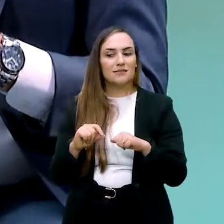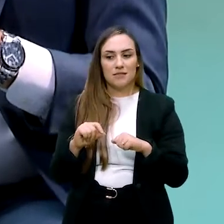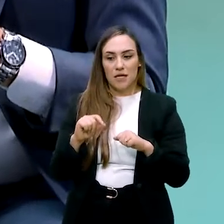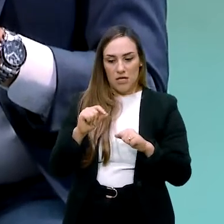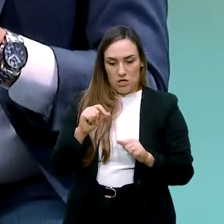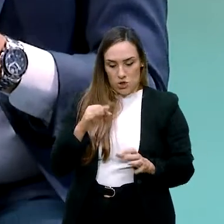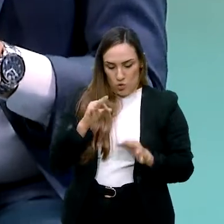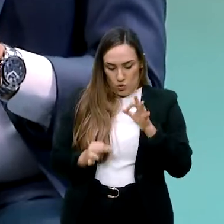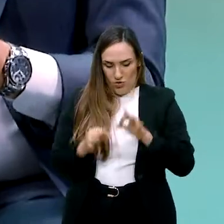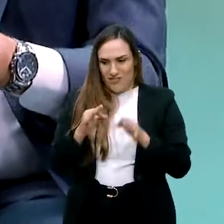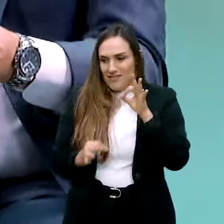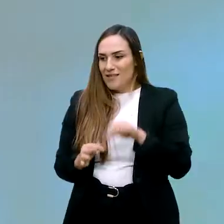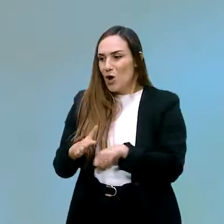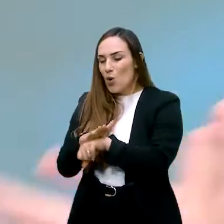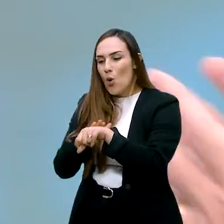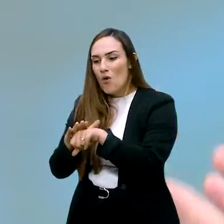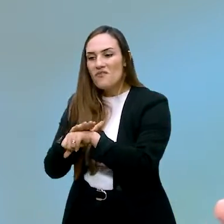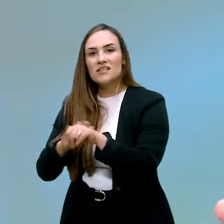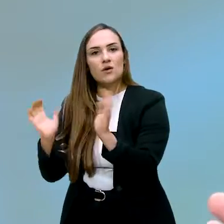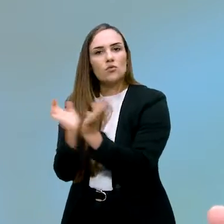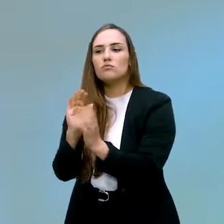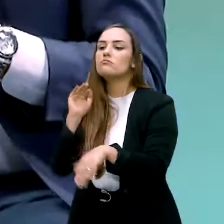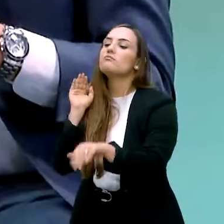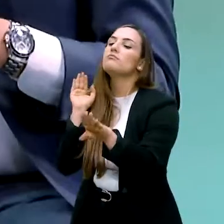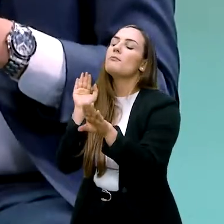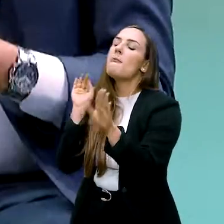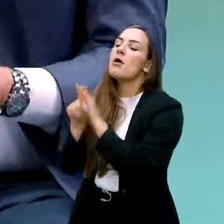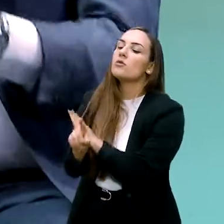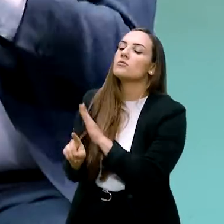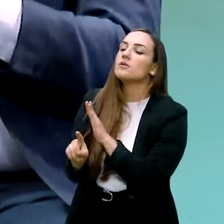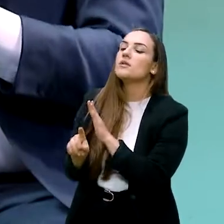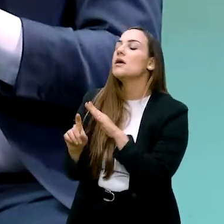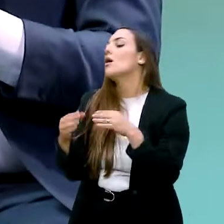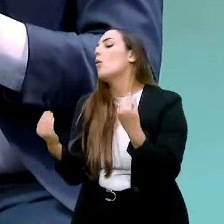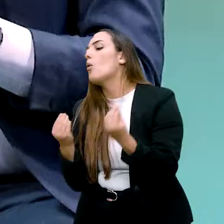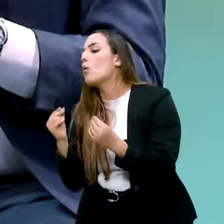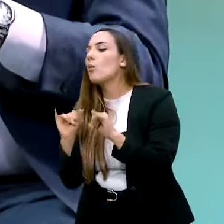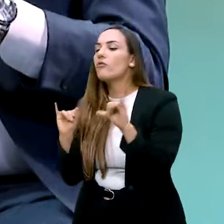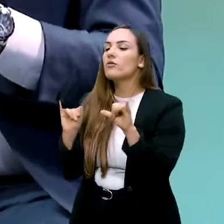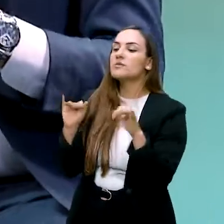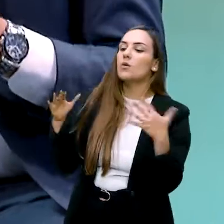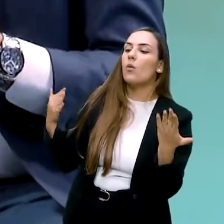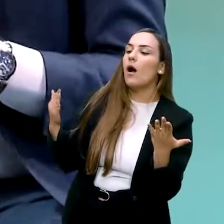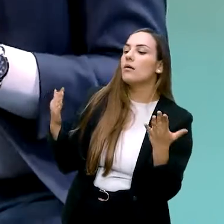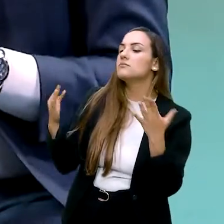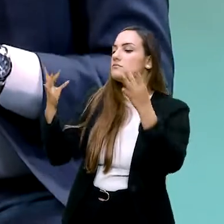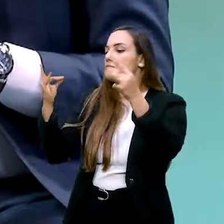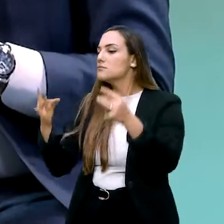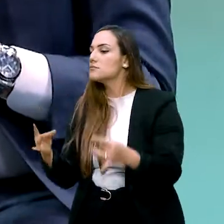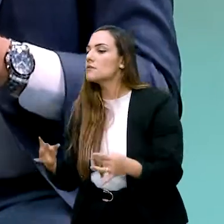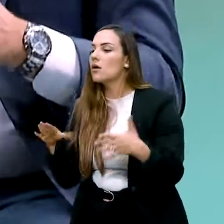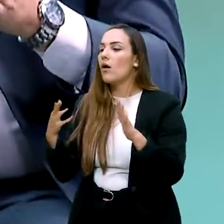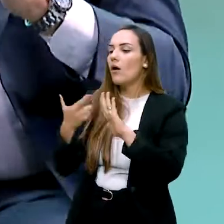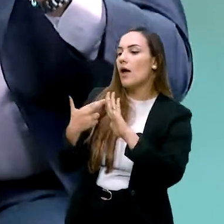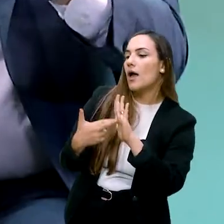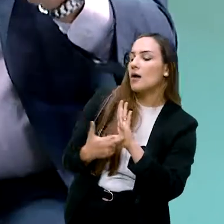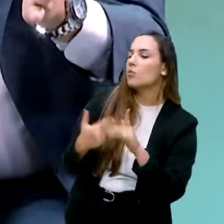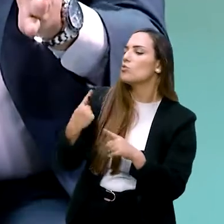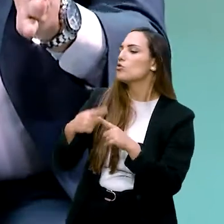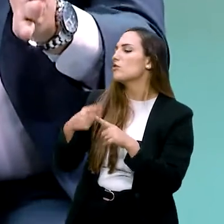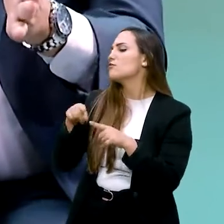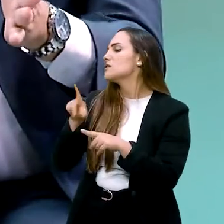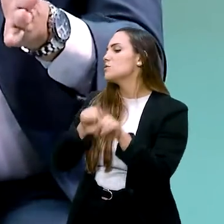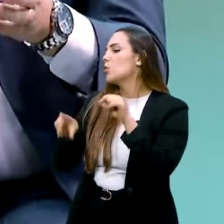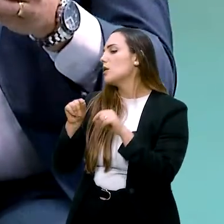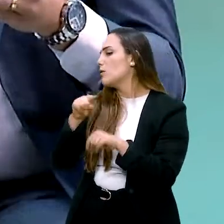órgãos técnicos, para que ele possa colher... Uma consulta? Que ele possa colher informações. Quais são os critérios que foram utilizados para recomendar